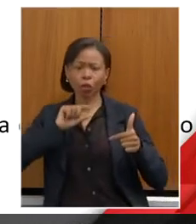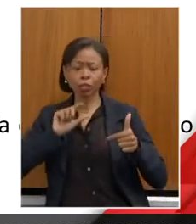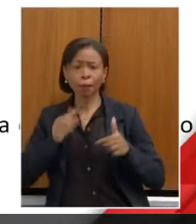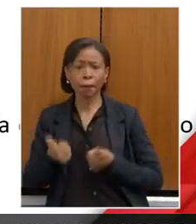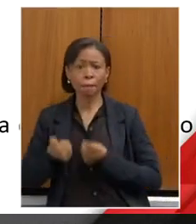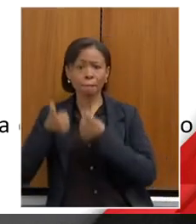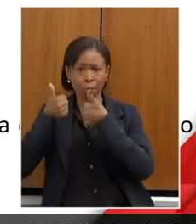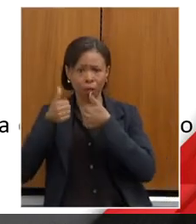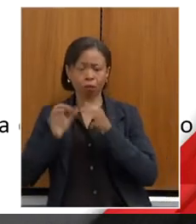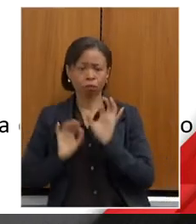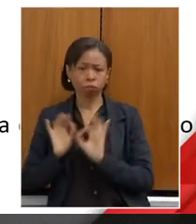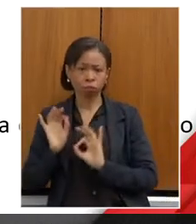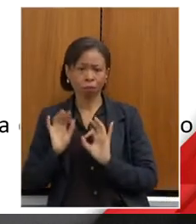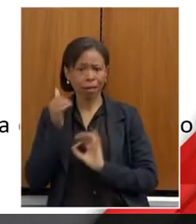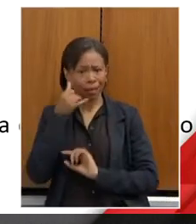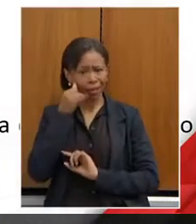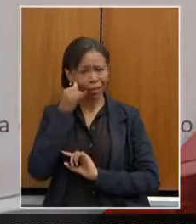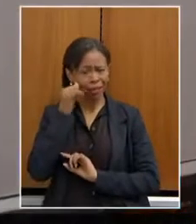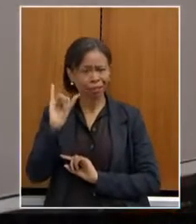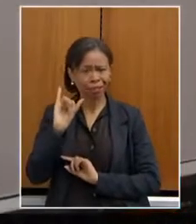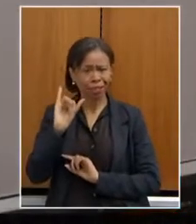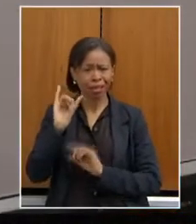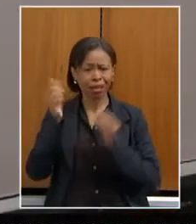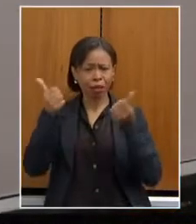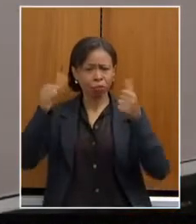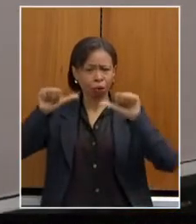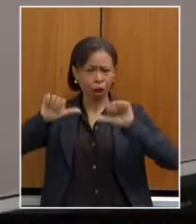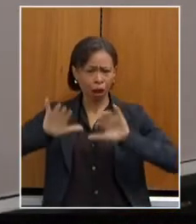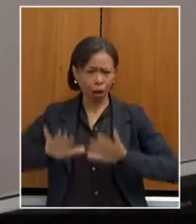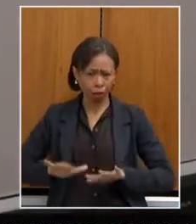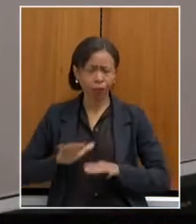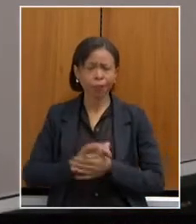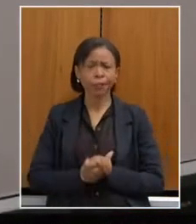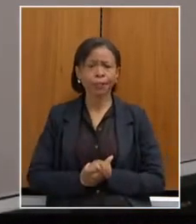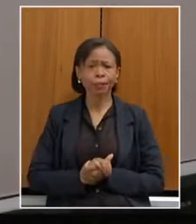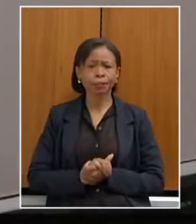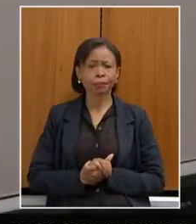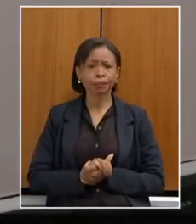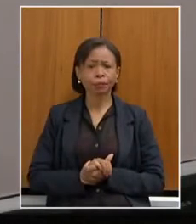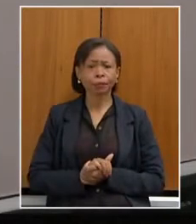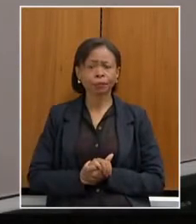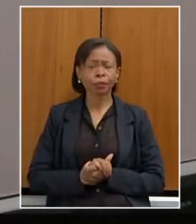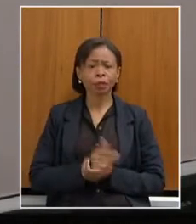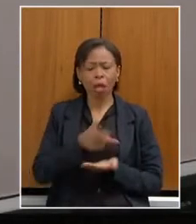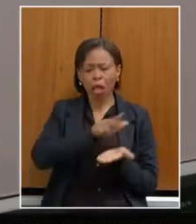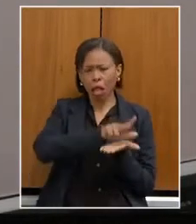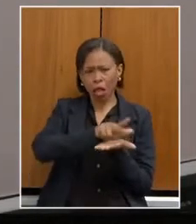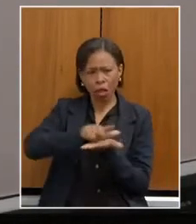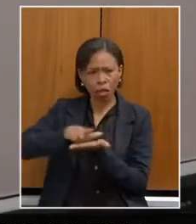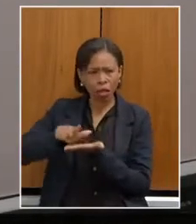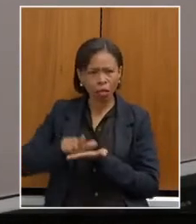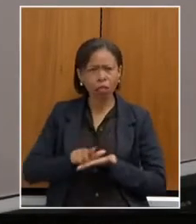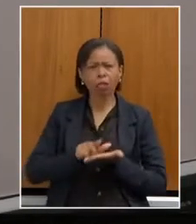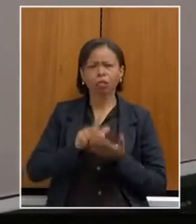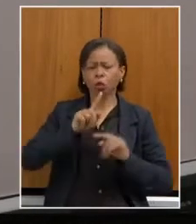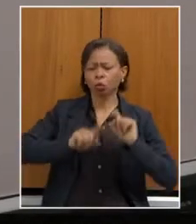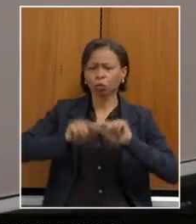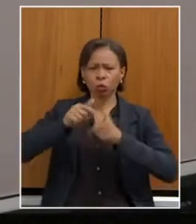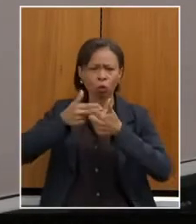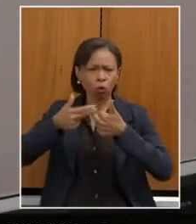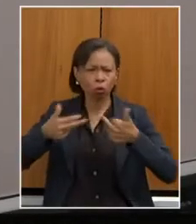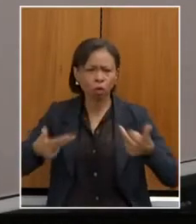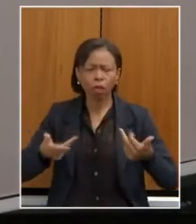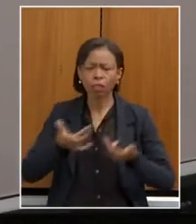Entre eles, transferência de pacientes, que nós já vimos. Ampliação de leitos. Monitoramento de contatos. Análise de distribuição de insumos. Comunicação